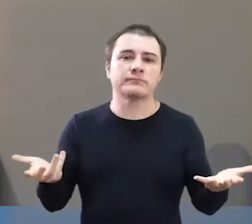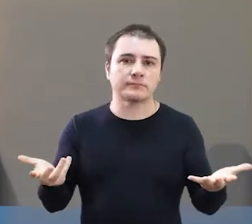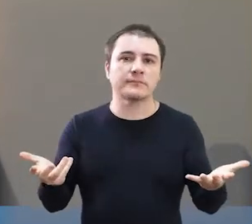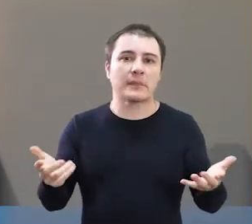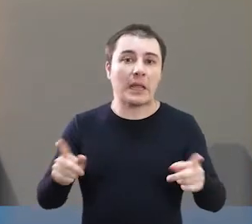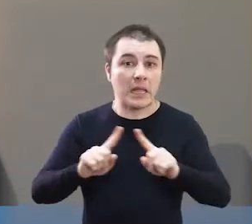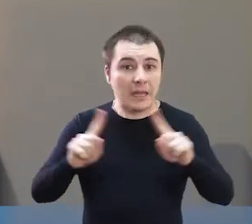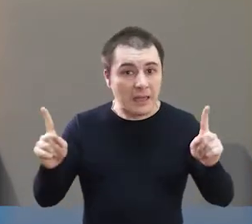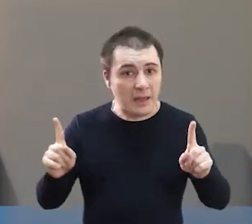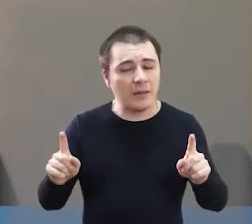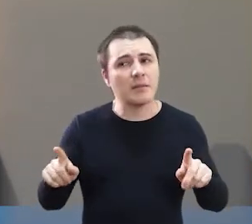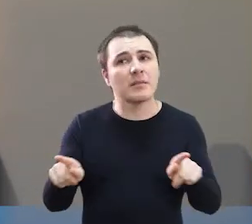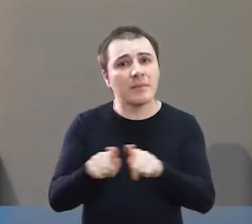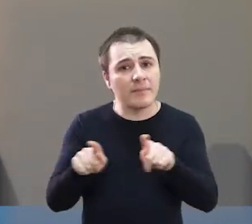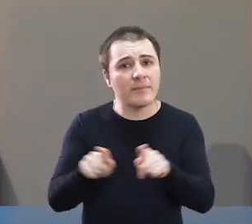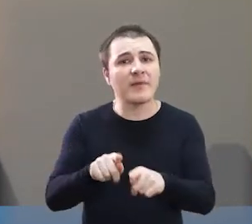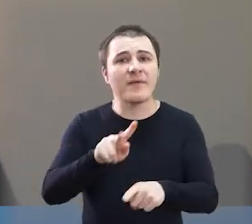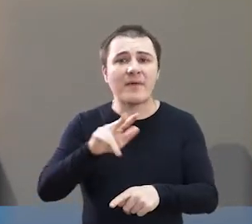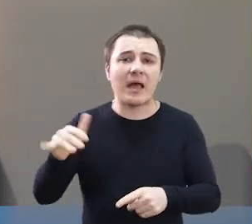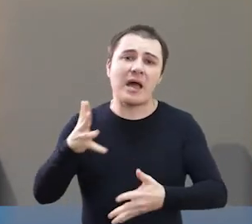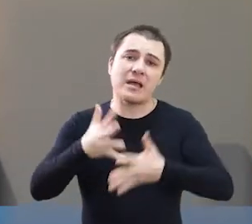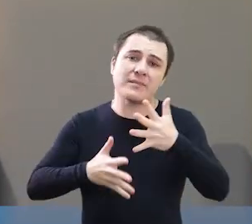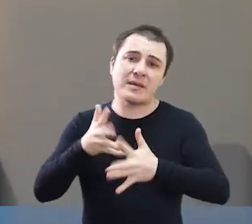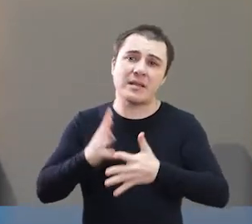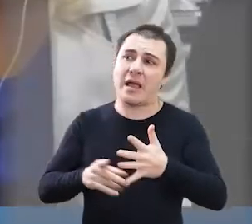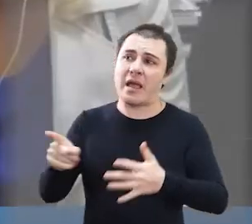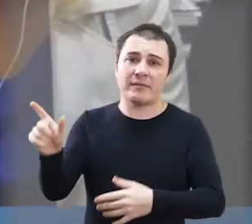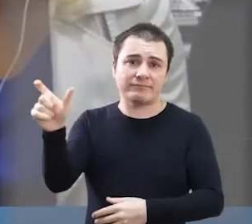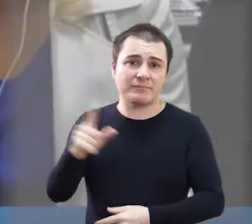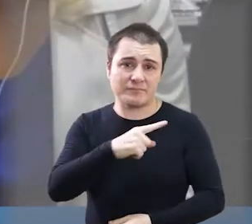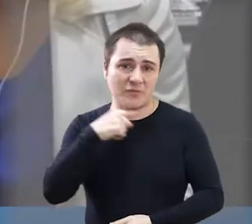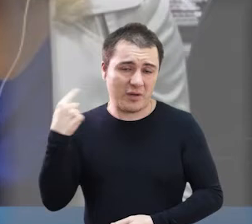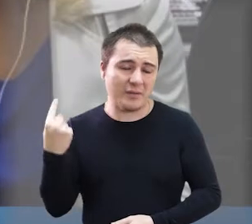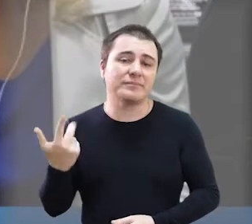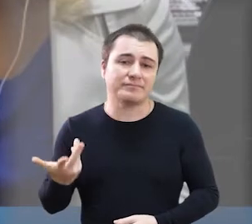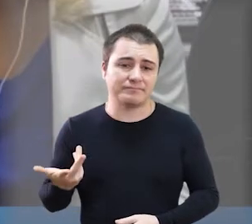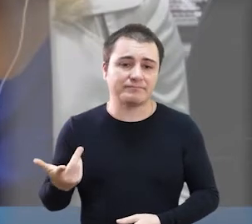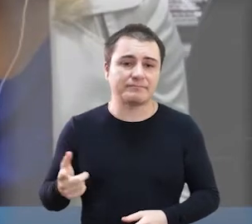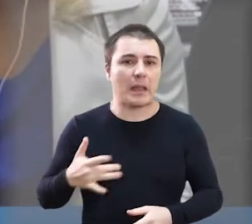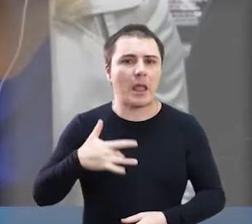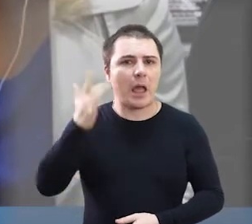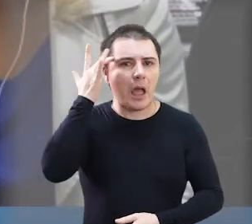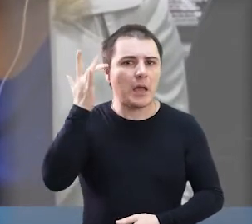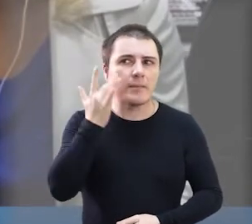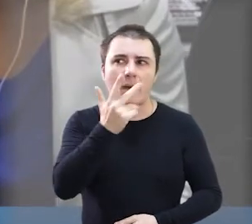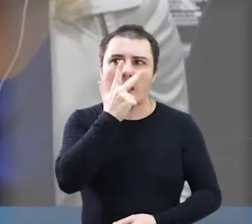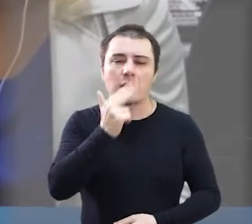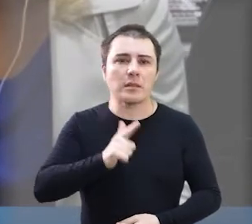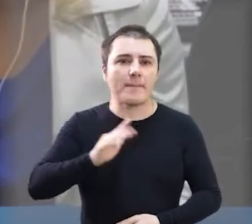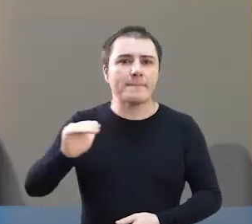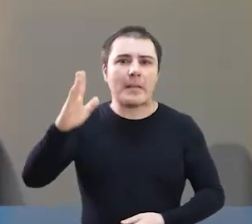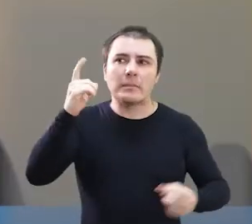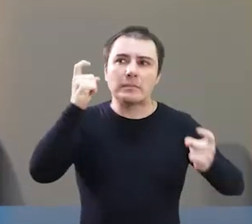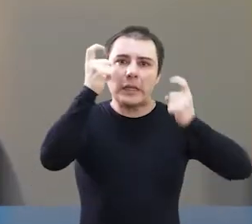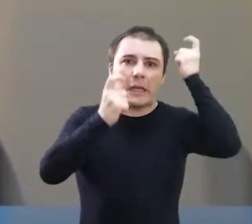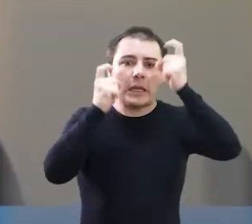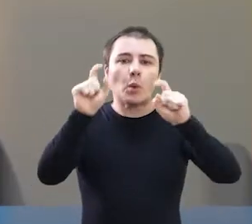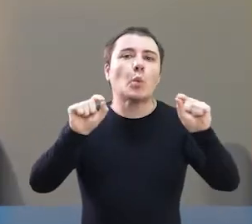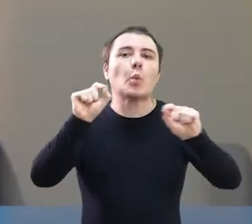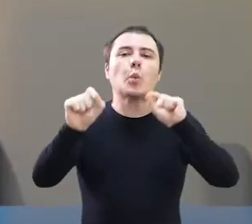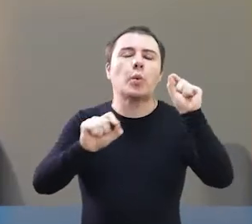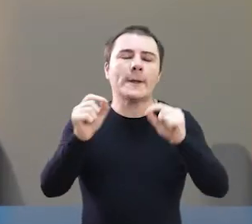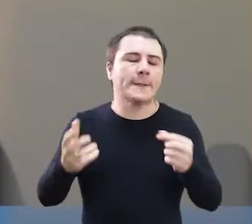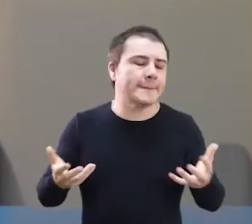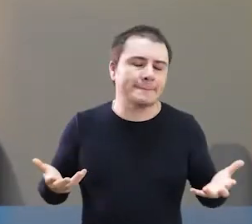sendo trabalhado em relação àquela pessoa que partiu. Eu acredito que haja uma maior preocupação da pessoa